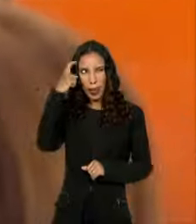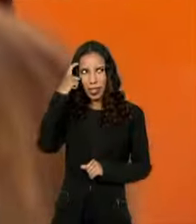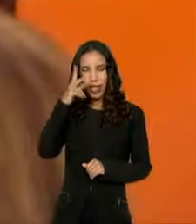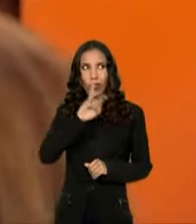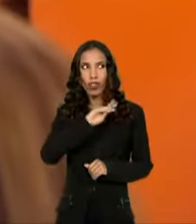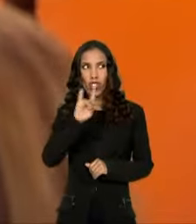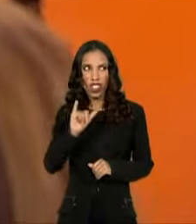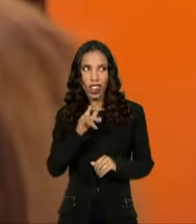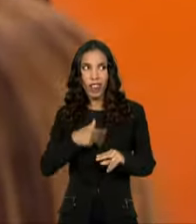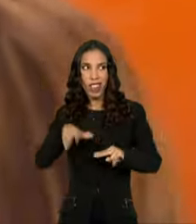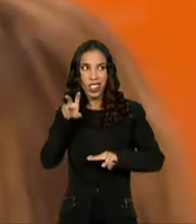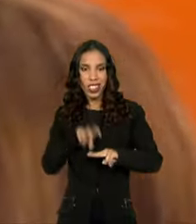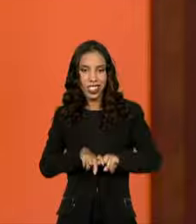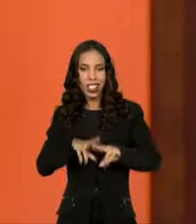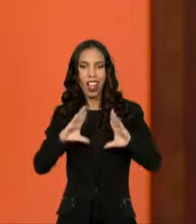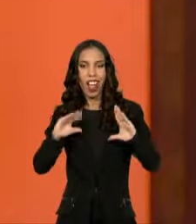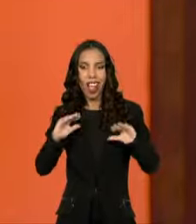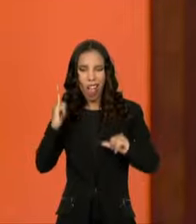profetizou, né?